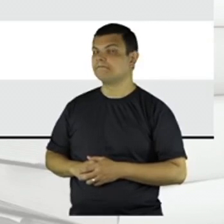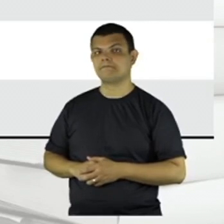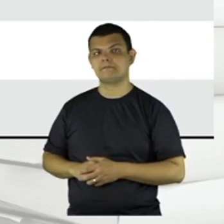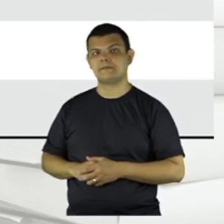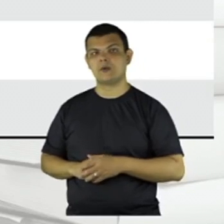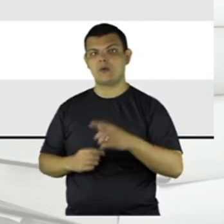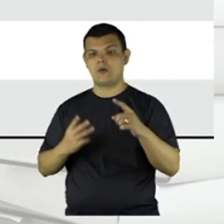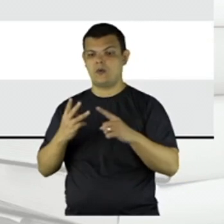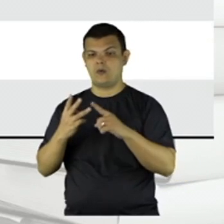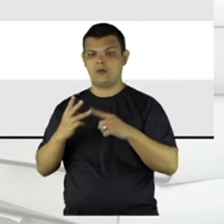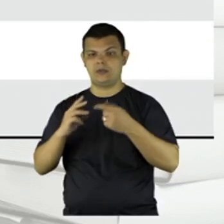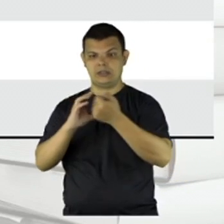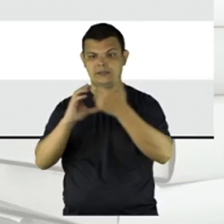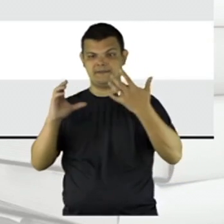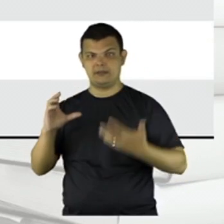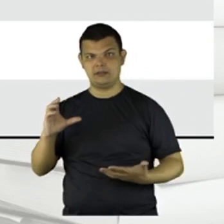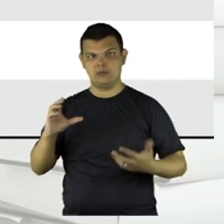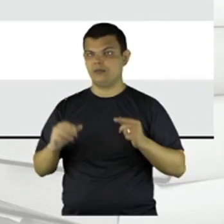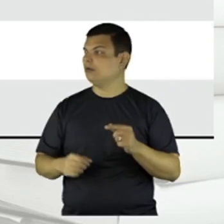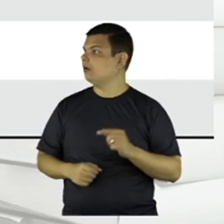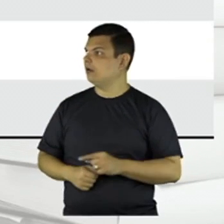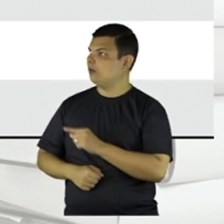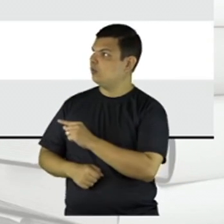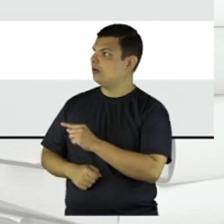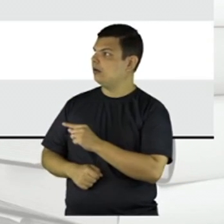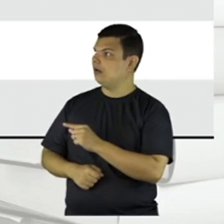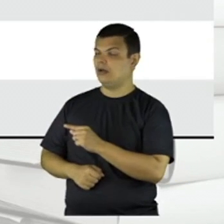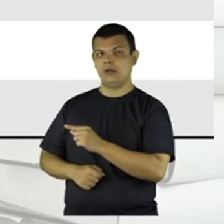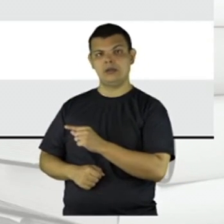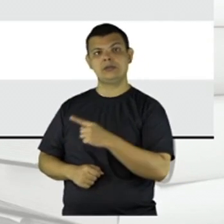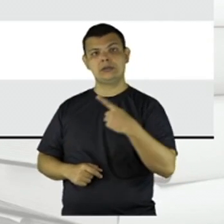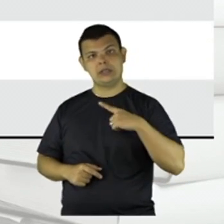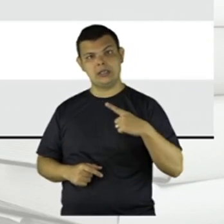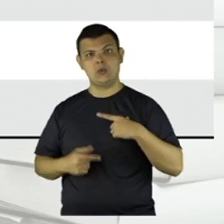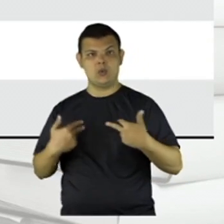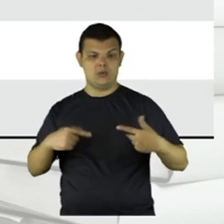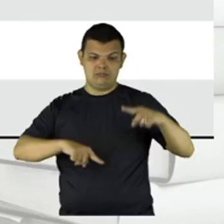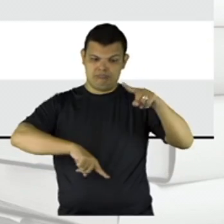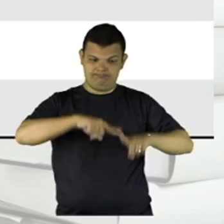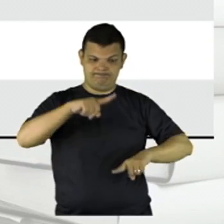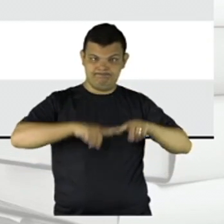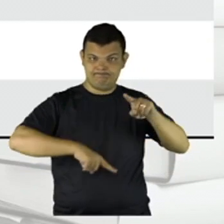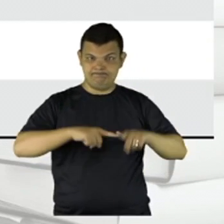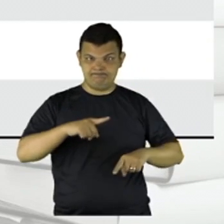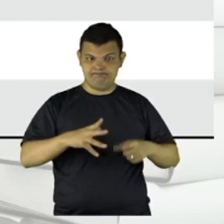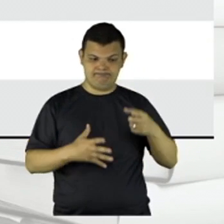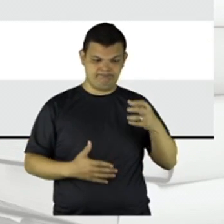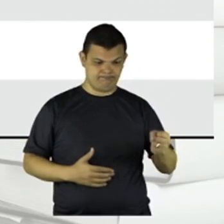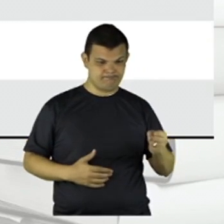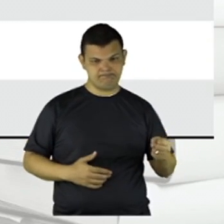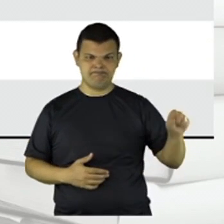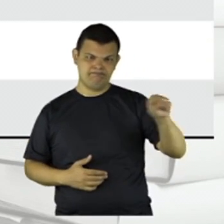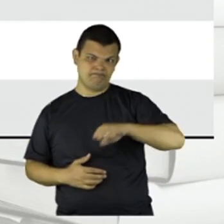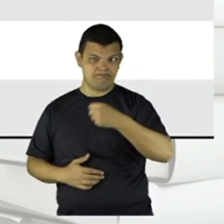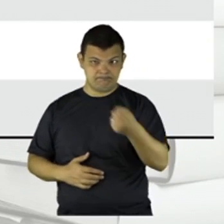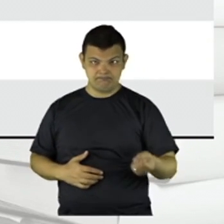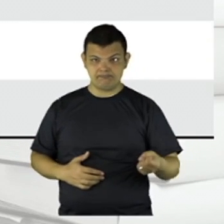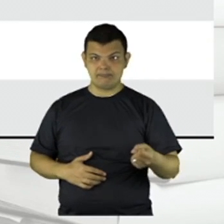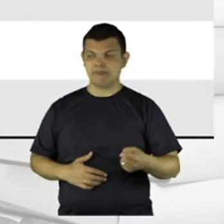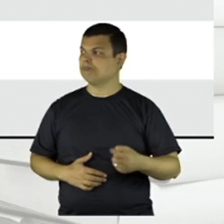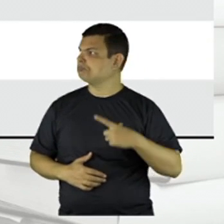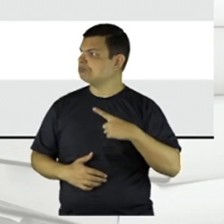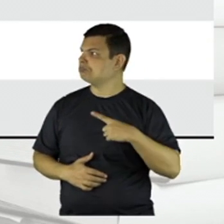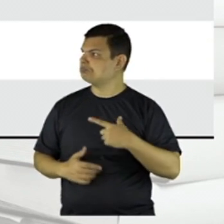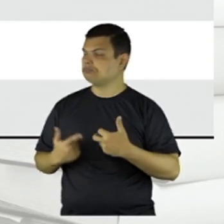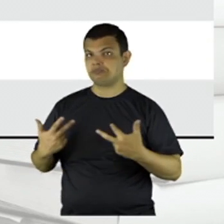A próxima classificação são as lutas com golpes com implemento. São aquelas em que os golpes são realizados